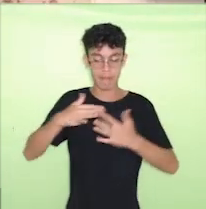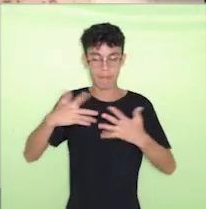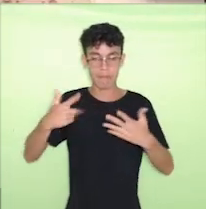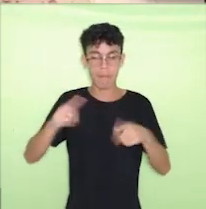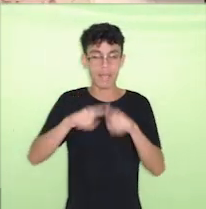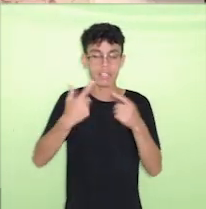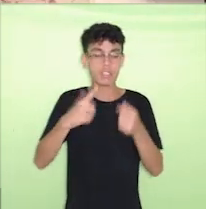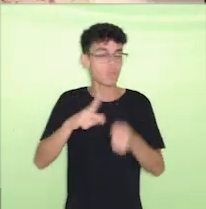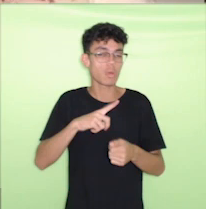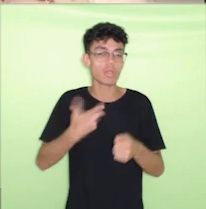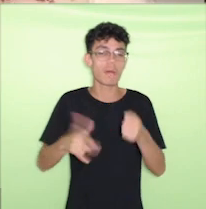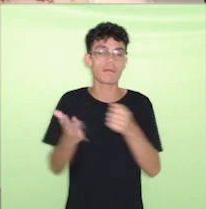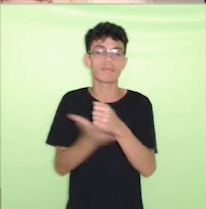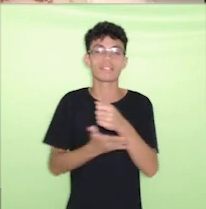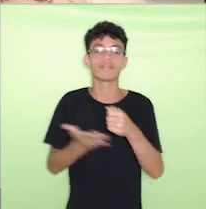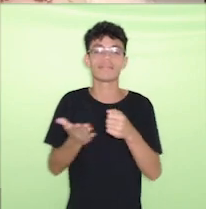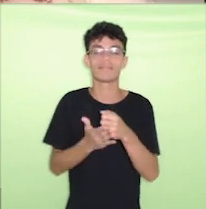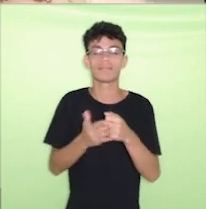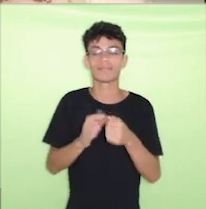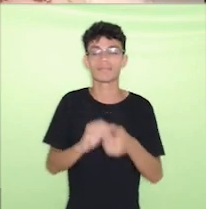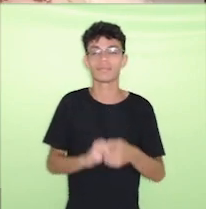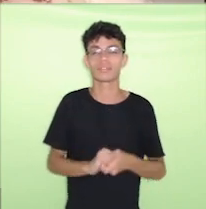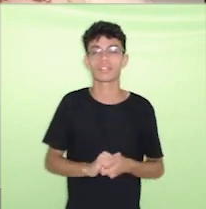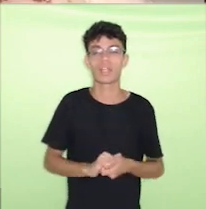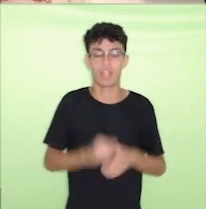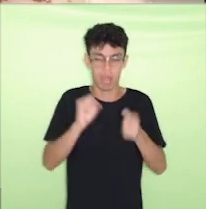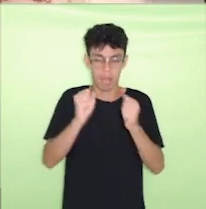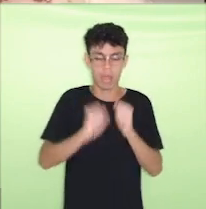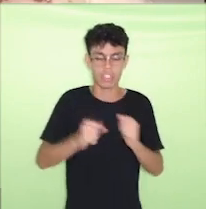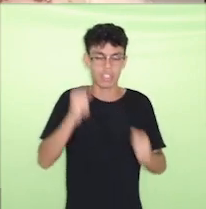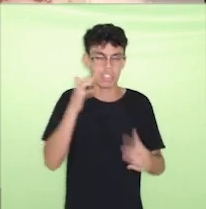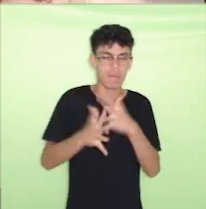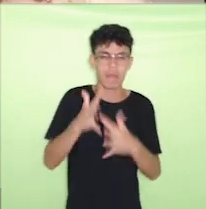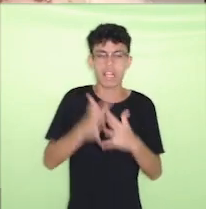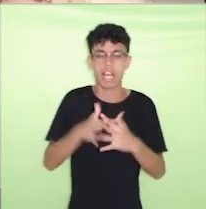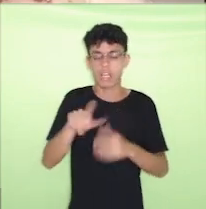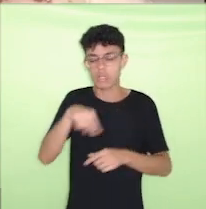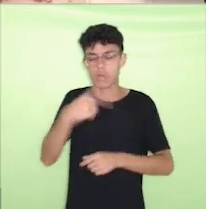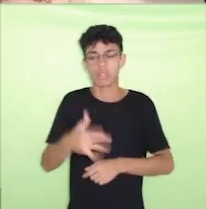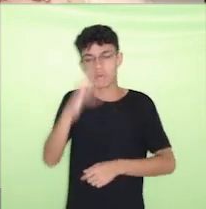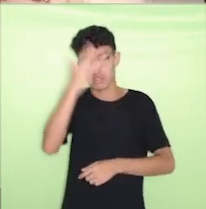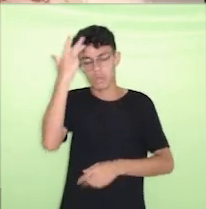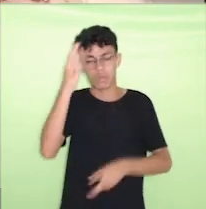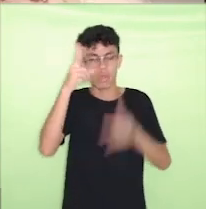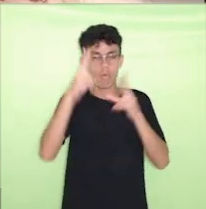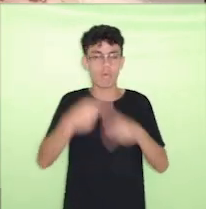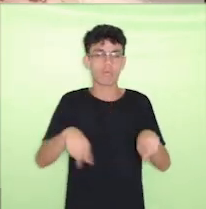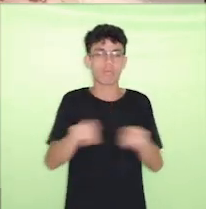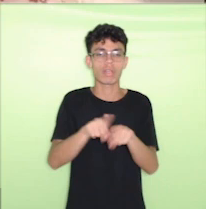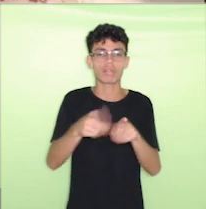retaguarda, não tem embasamento. E pode confundir-se e confundir os outros.